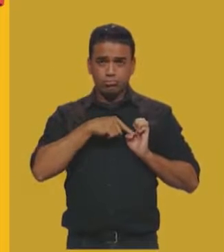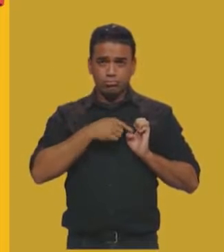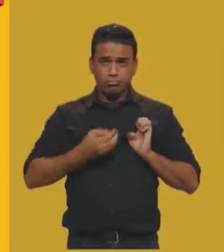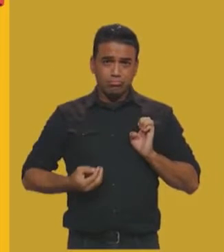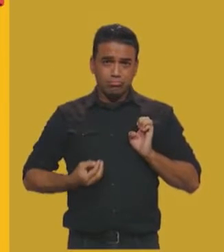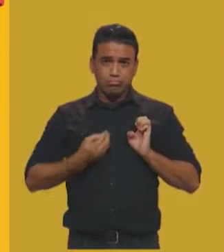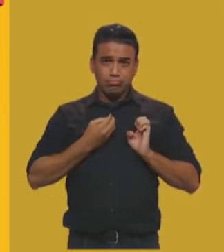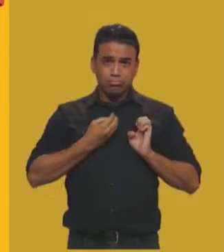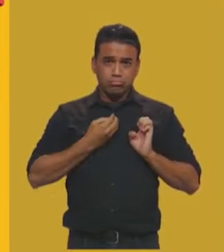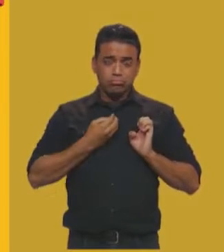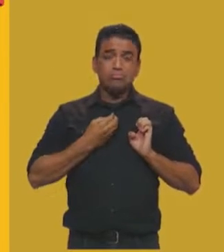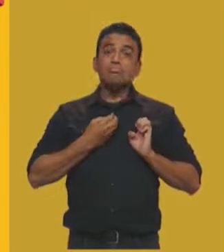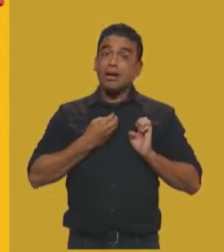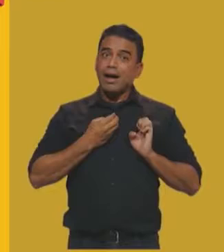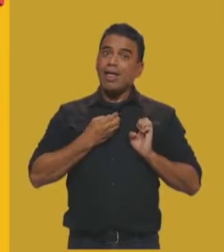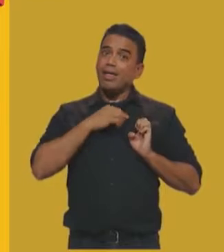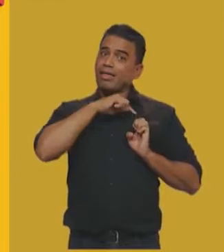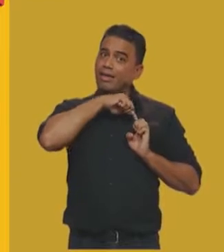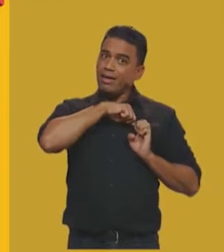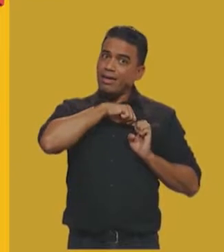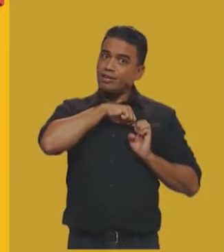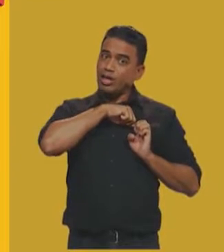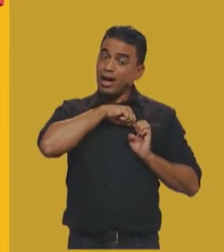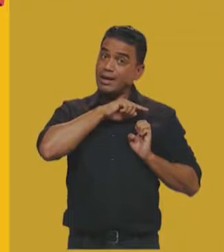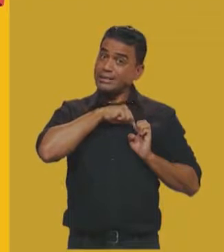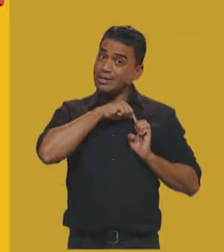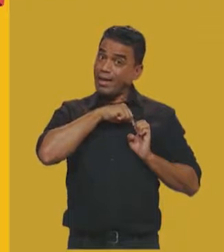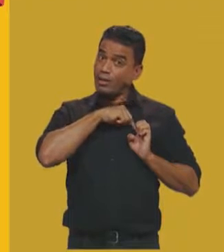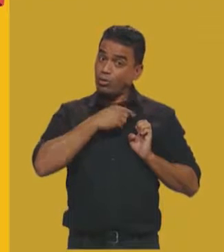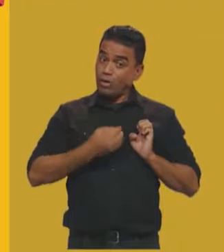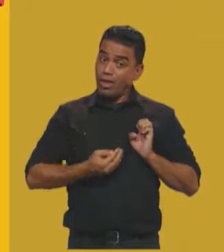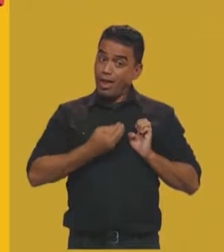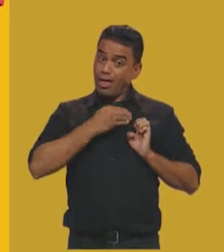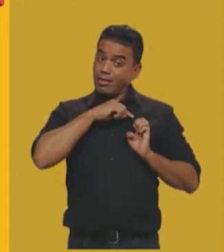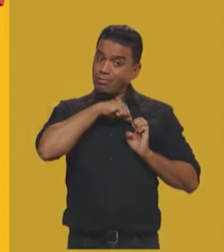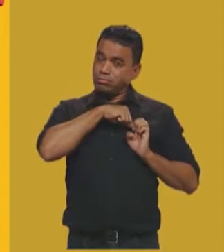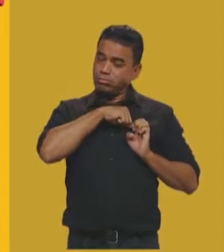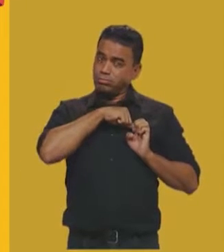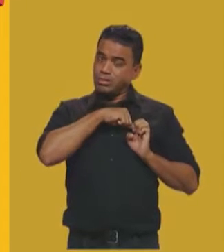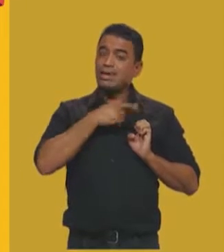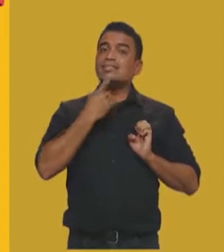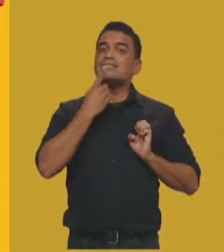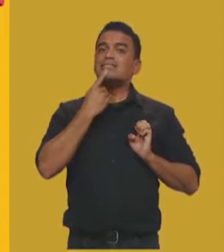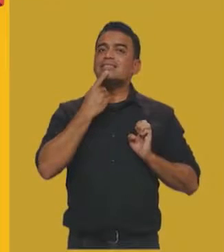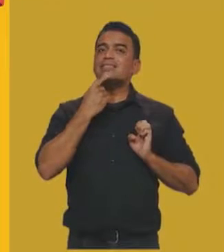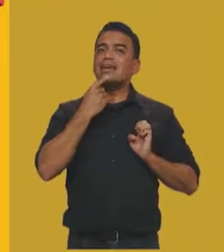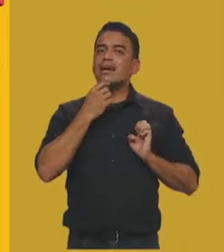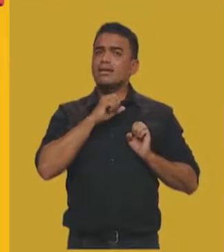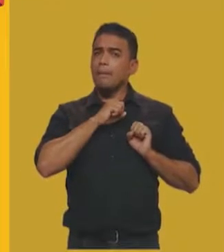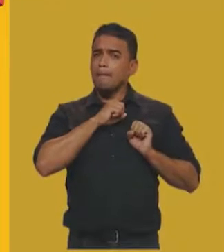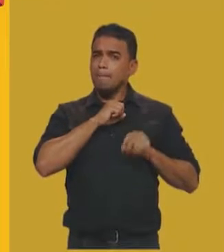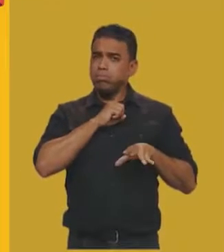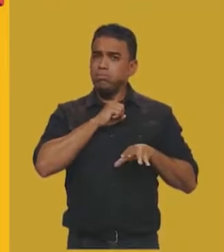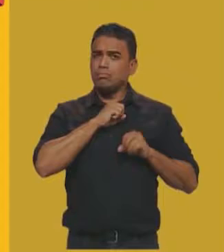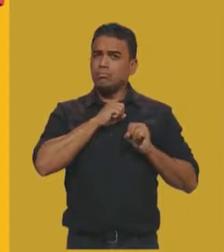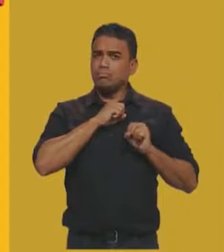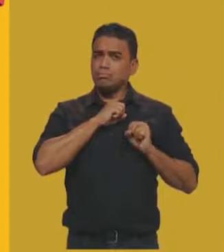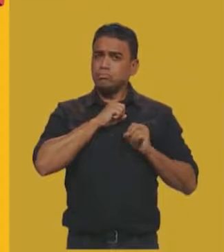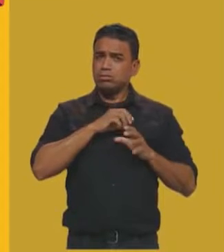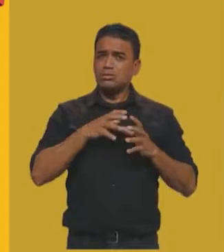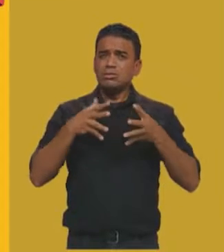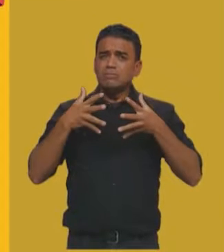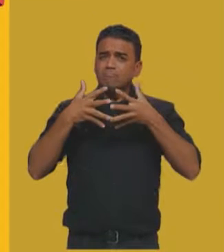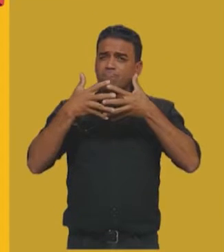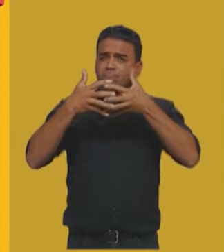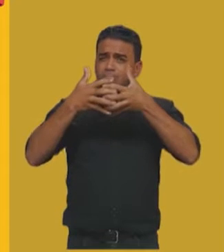passa para o ventrículo esquerdo. Já comentamos isso aqui hoje. O sangue, ele é impulsionado pela contração